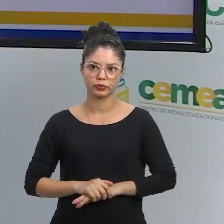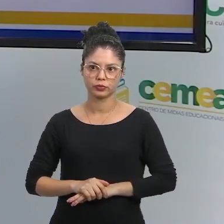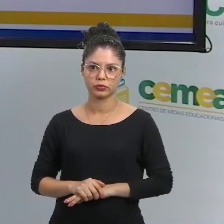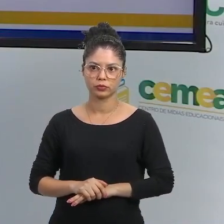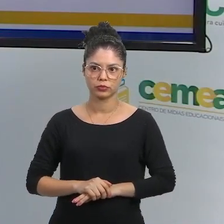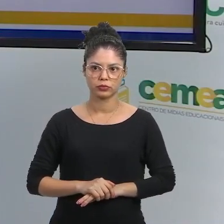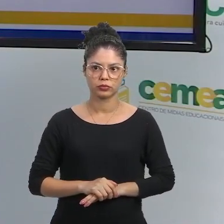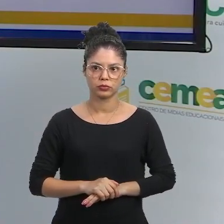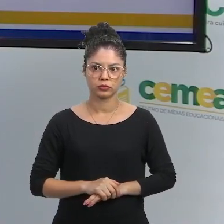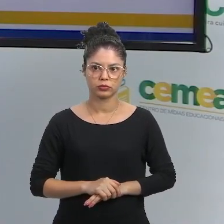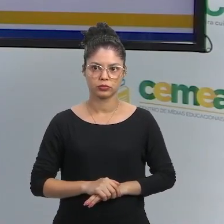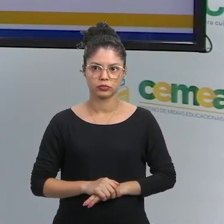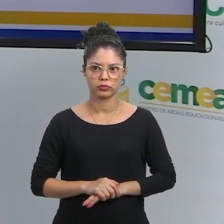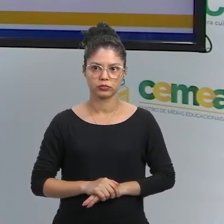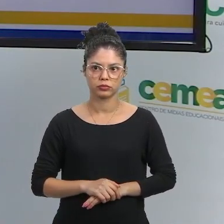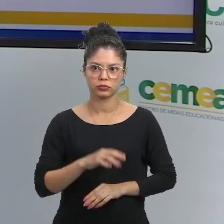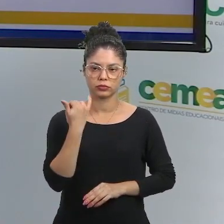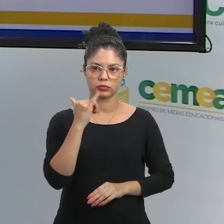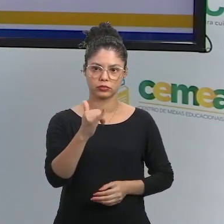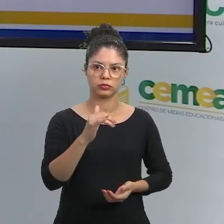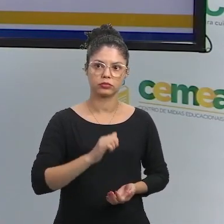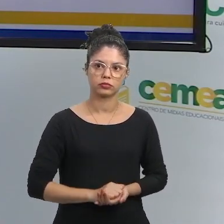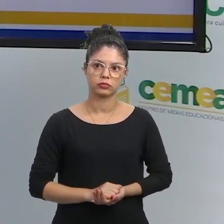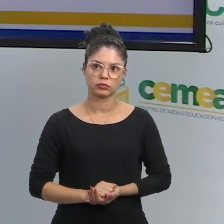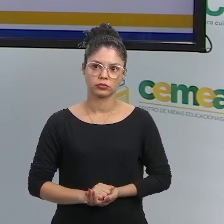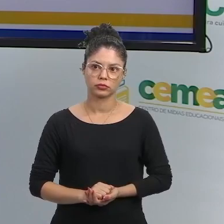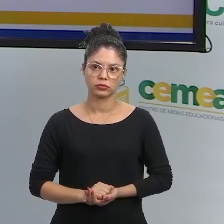que elas representam os níveis de energia.